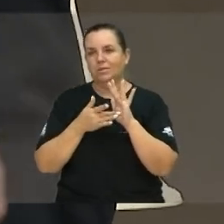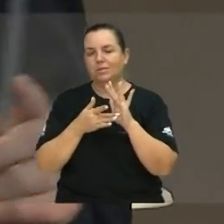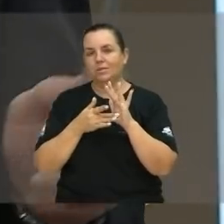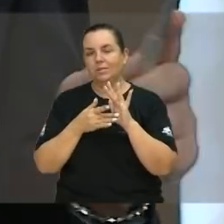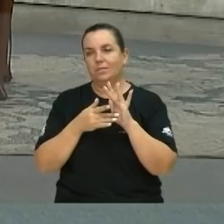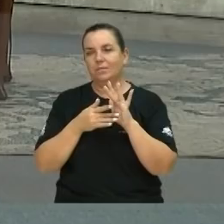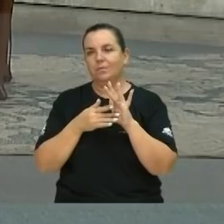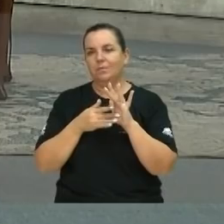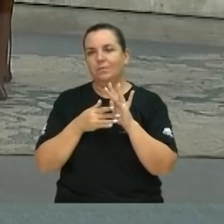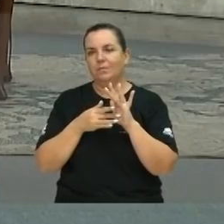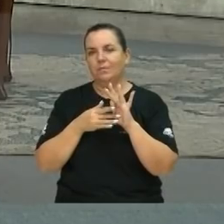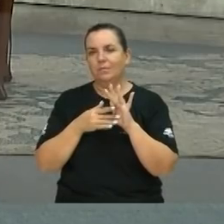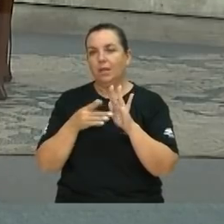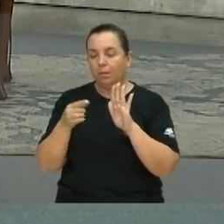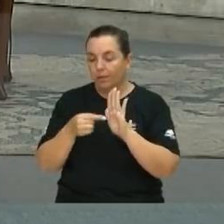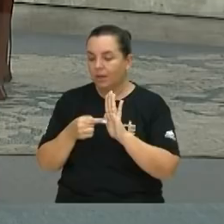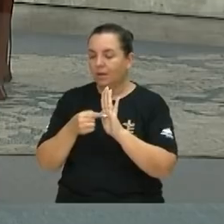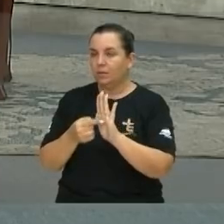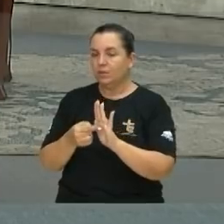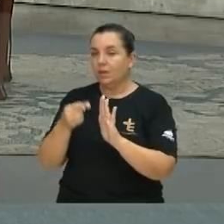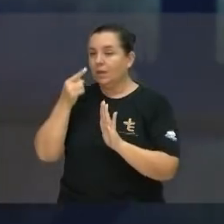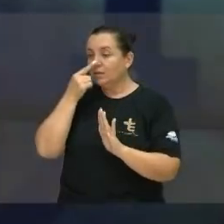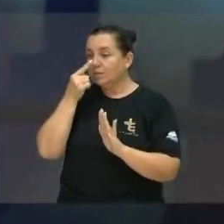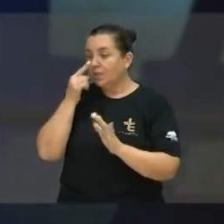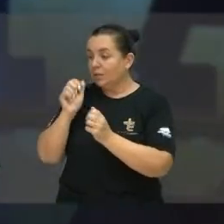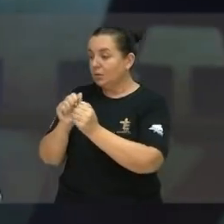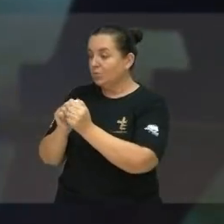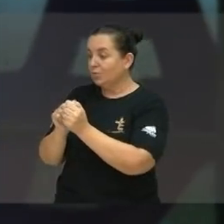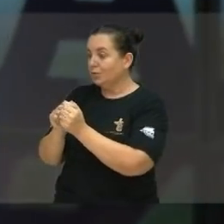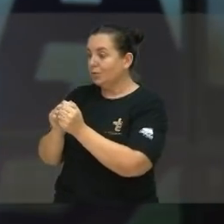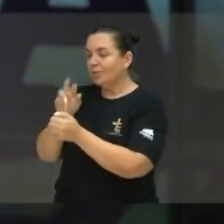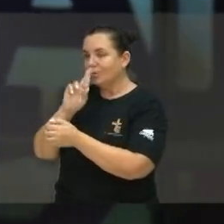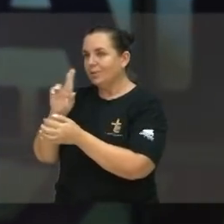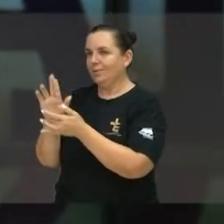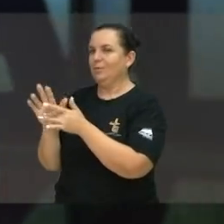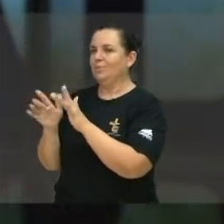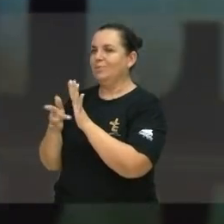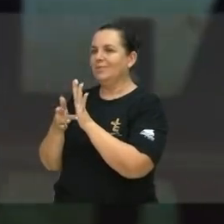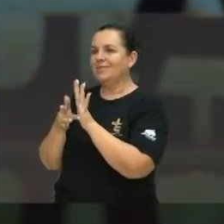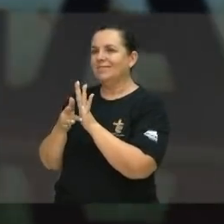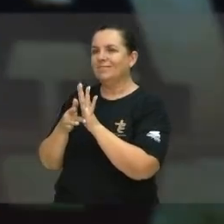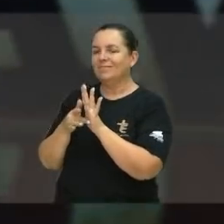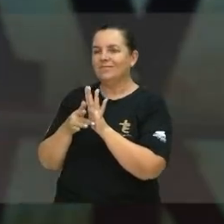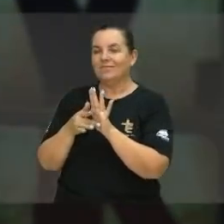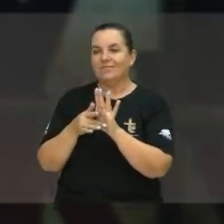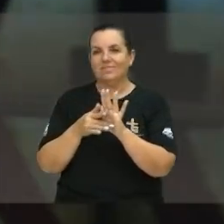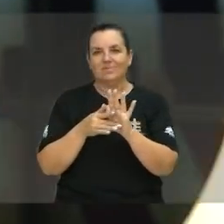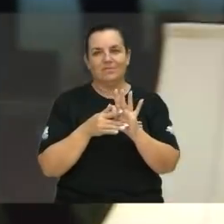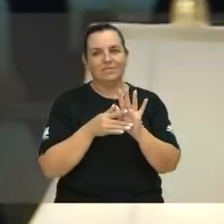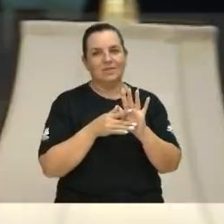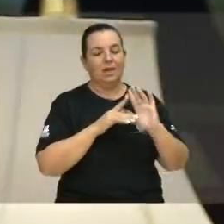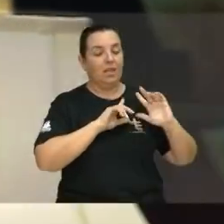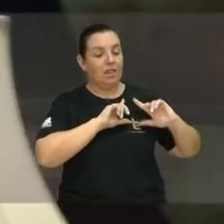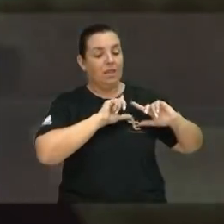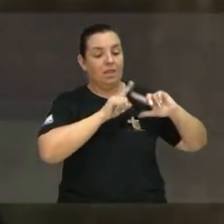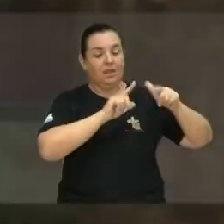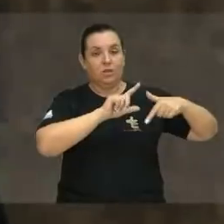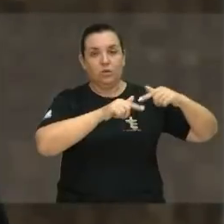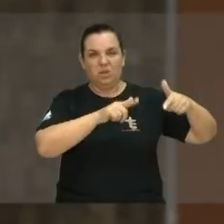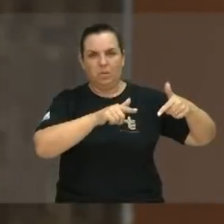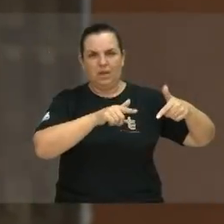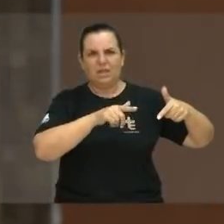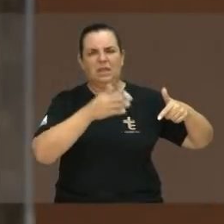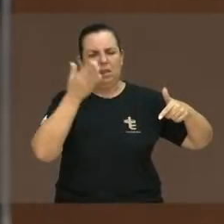o painel referir a intimidade do discípulo com o senhor tradicional mente se identificou